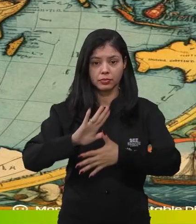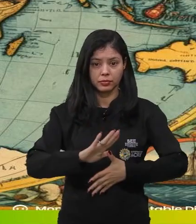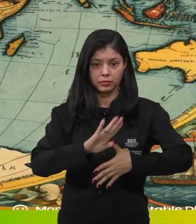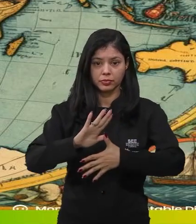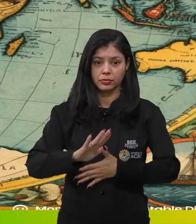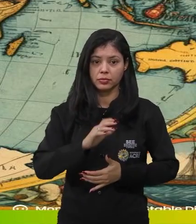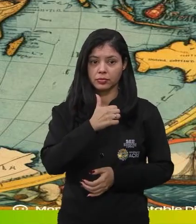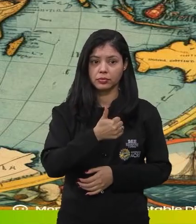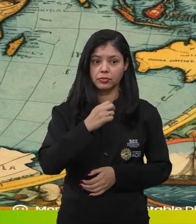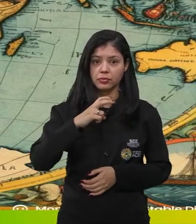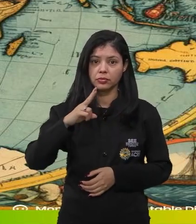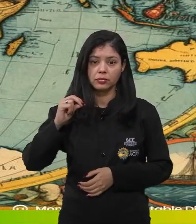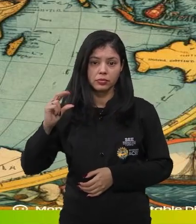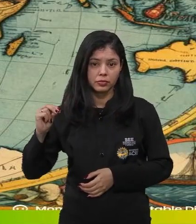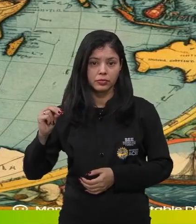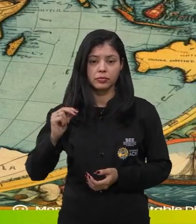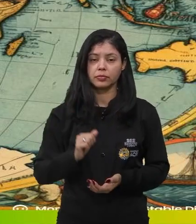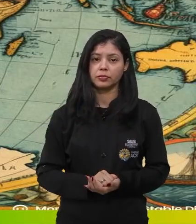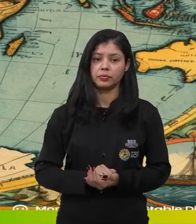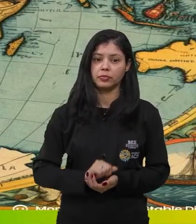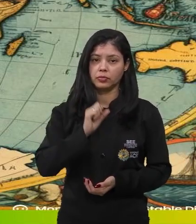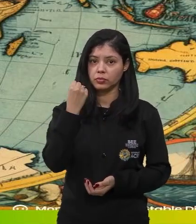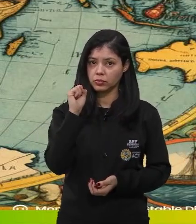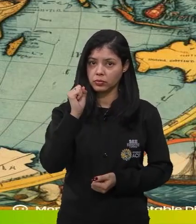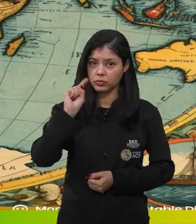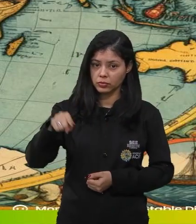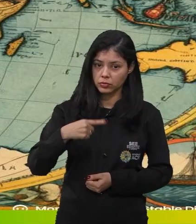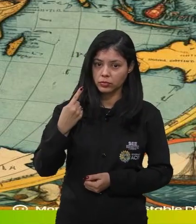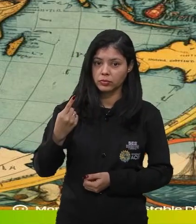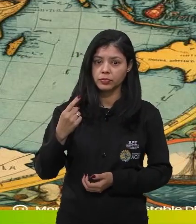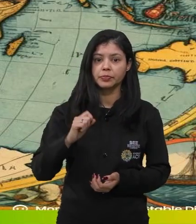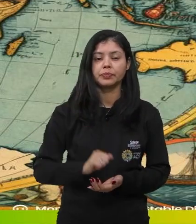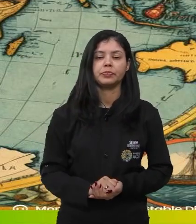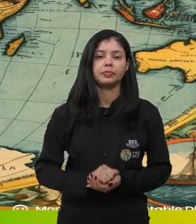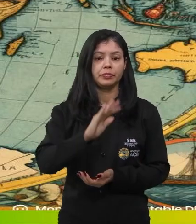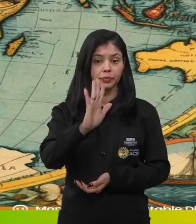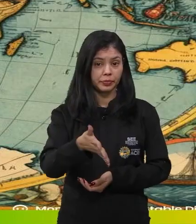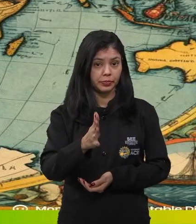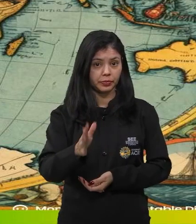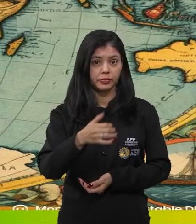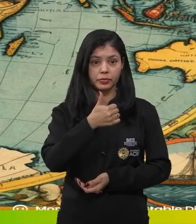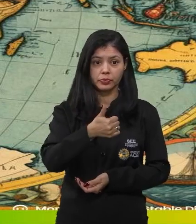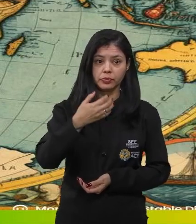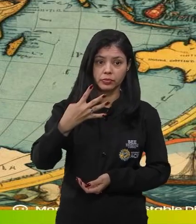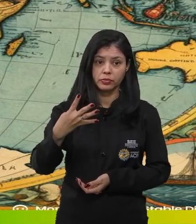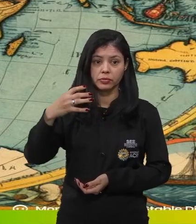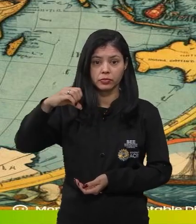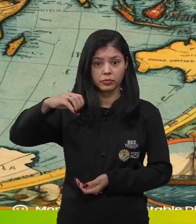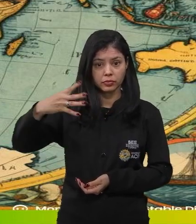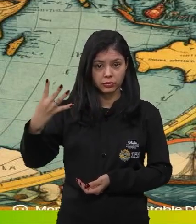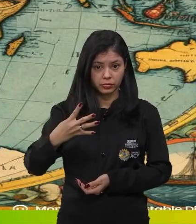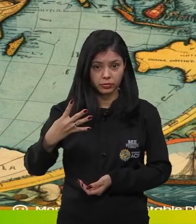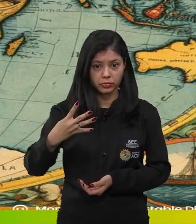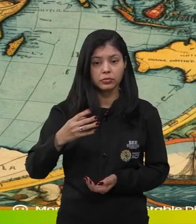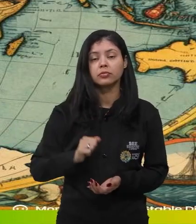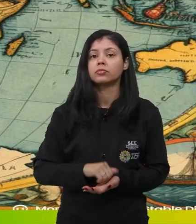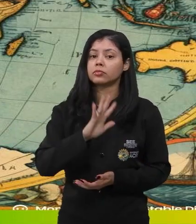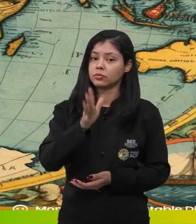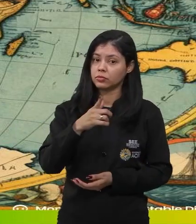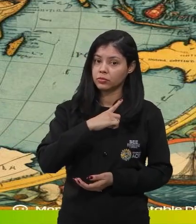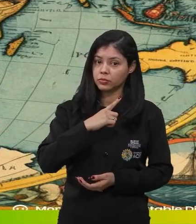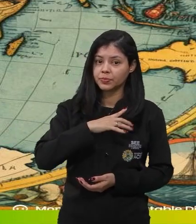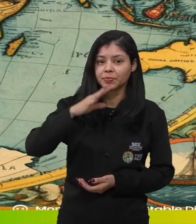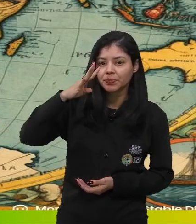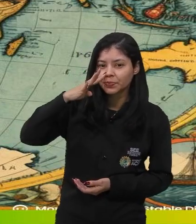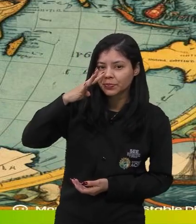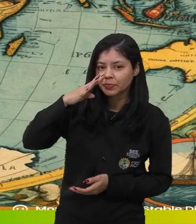em 1500, 8 anos depois. Mas já em 1494 havia esse